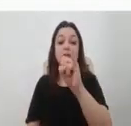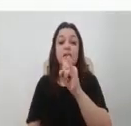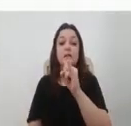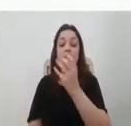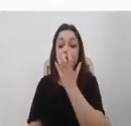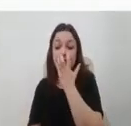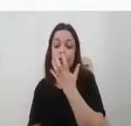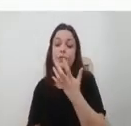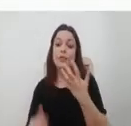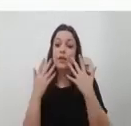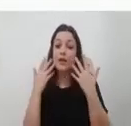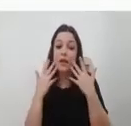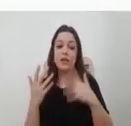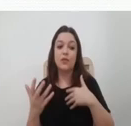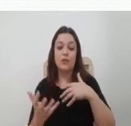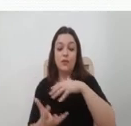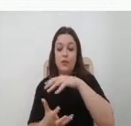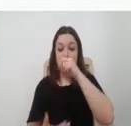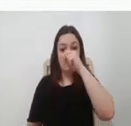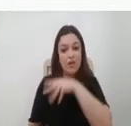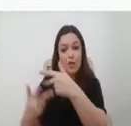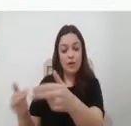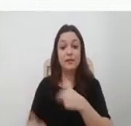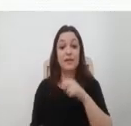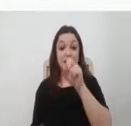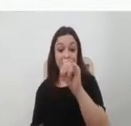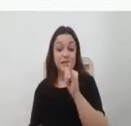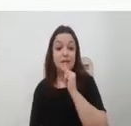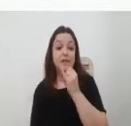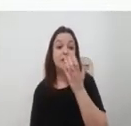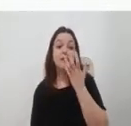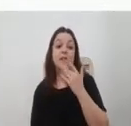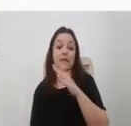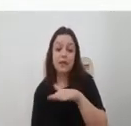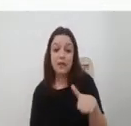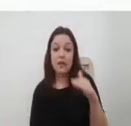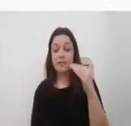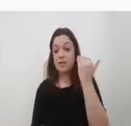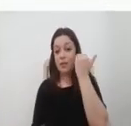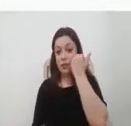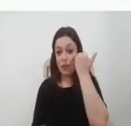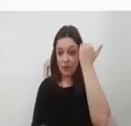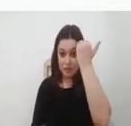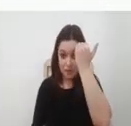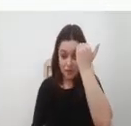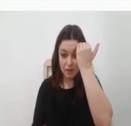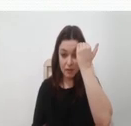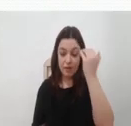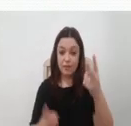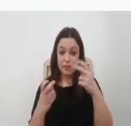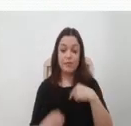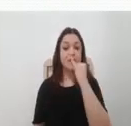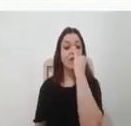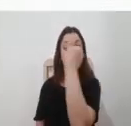quando tem violência contra vulneráveis. No caso de crianças e adolescentes,